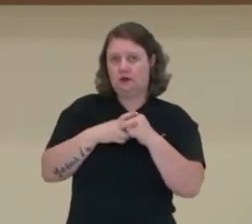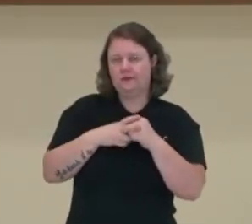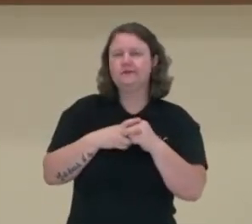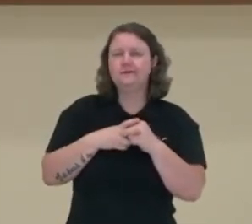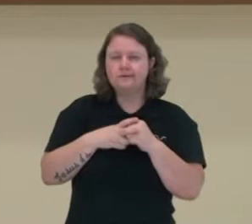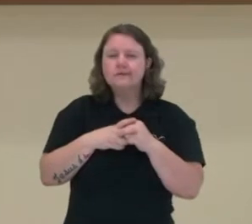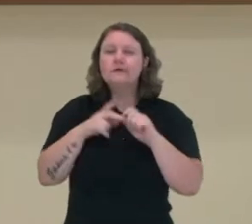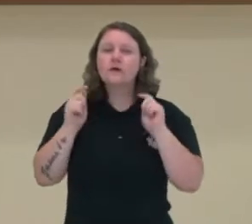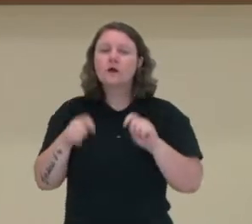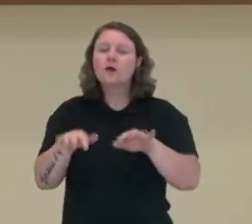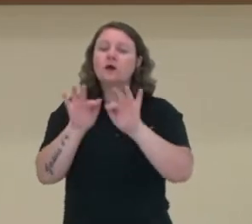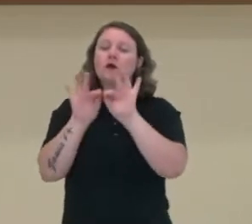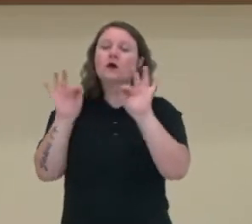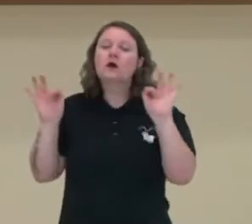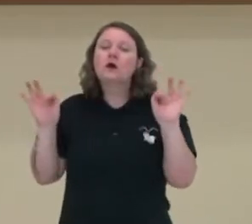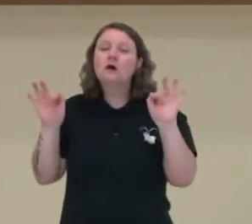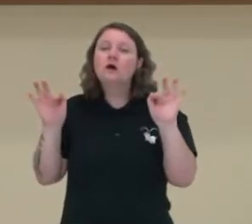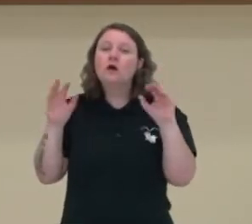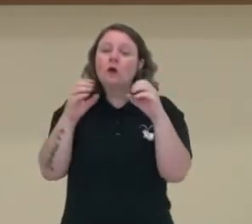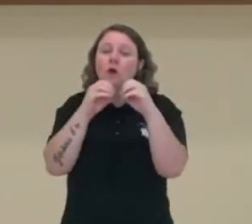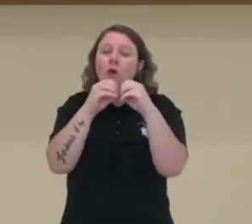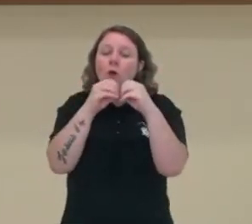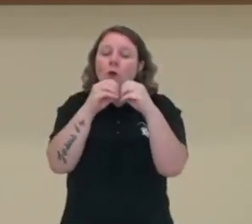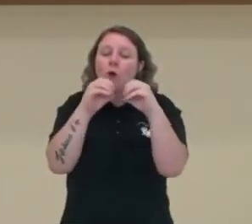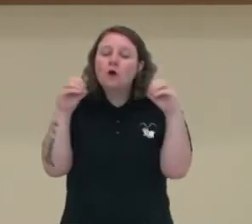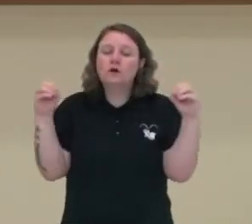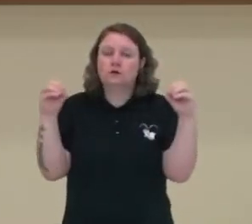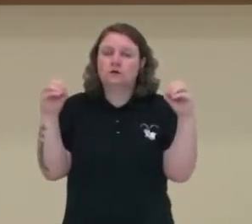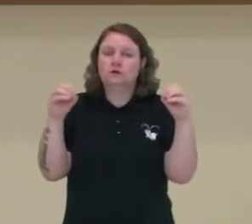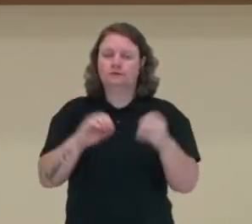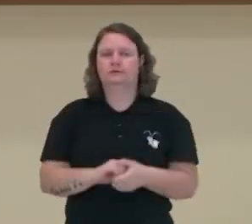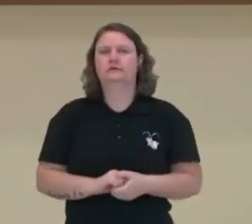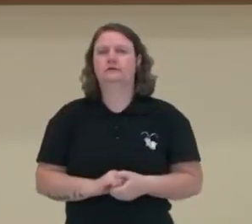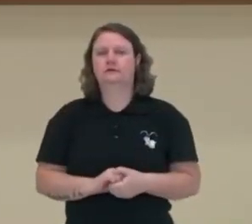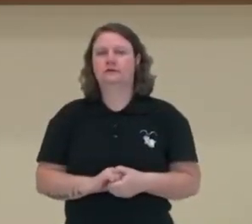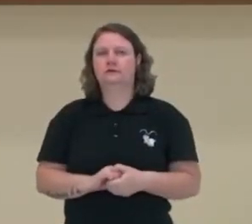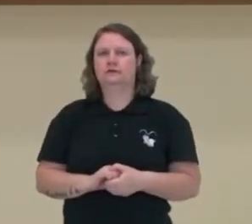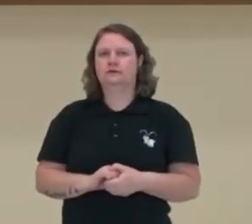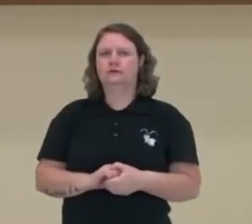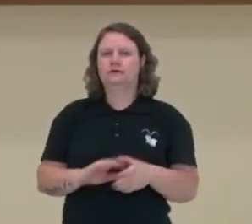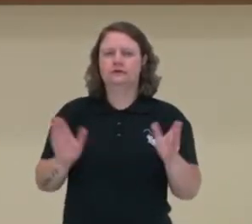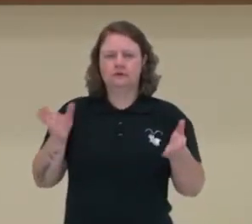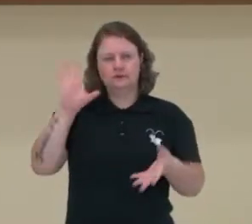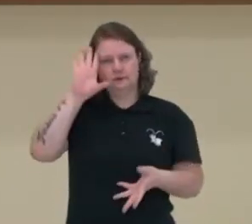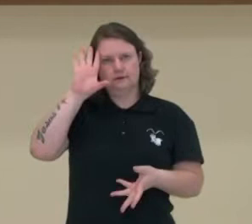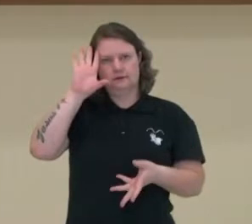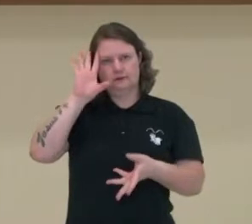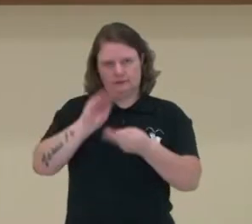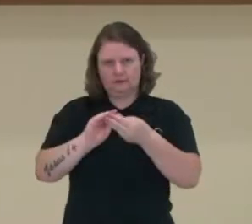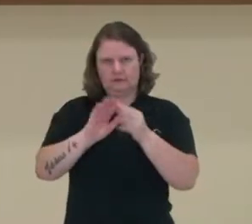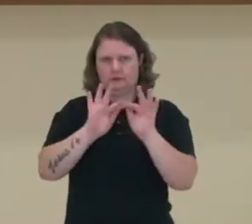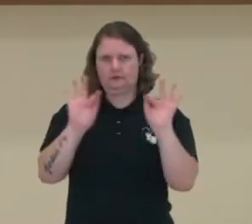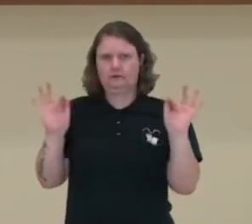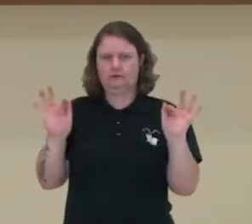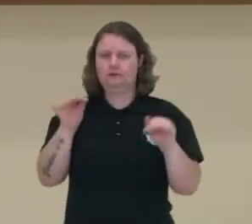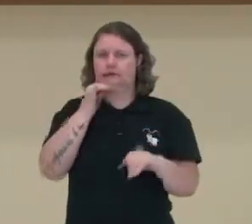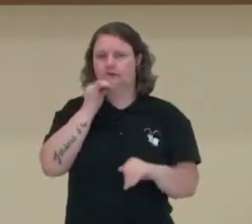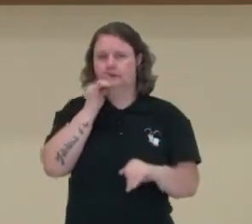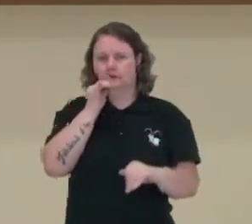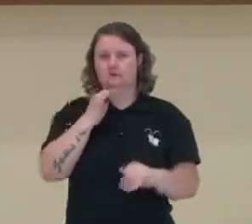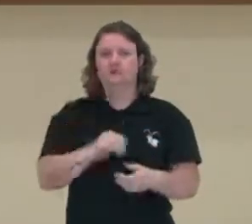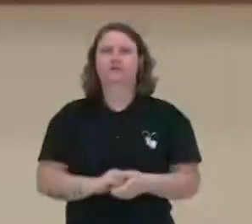verbal, pode ser chamada de oração, certo? Vamos entender melhor então essa questão da frase e exemplos